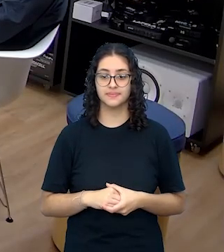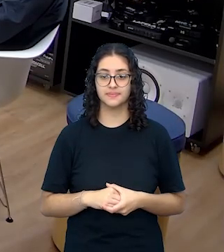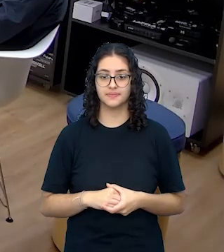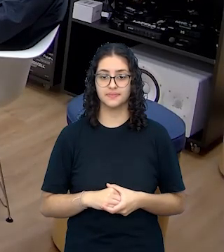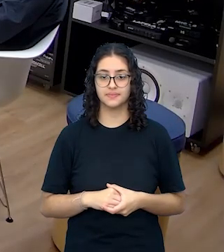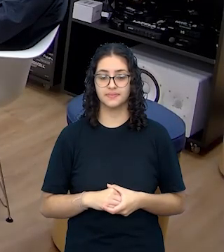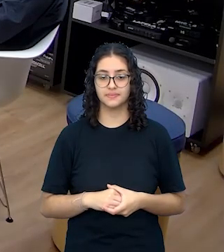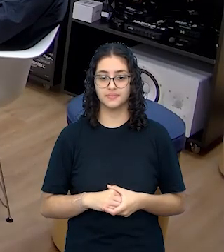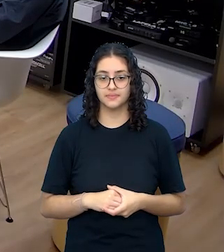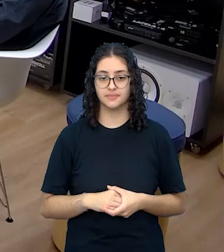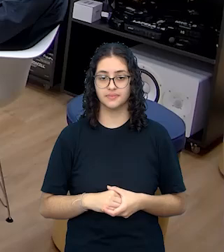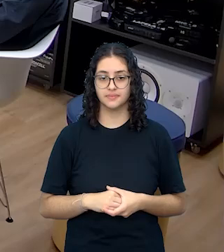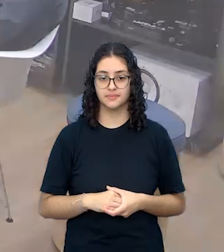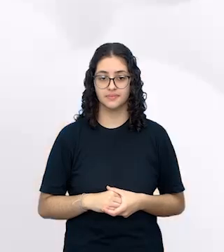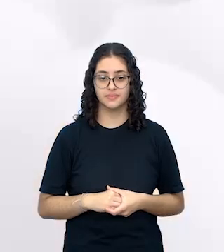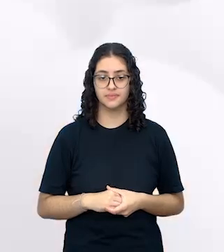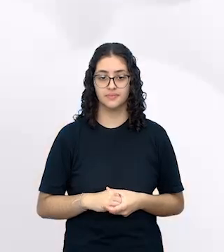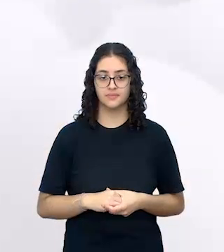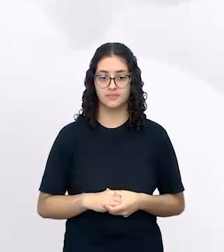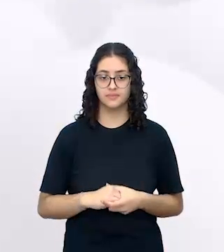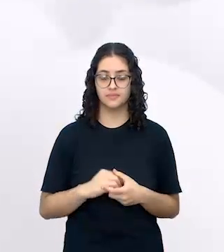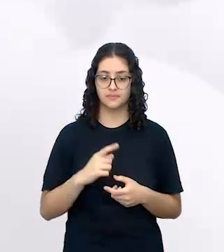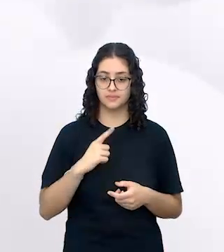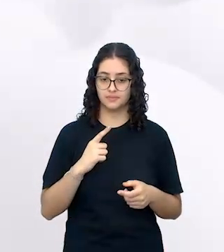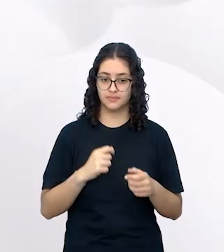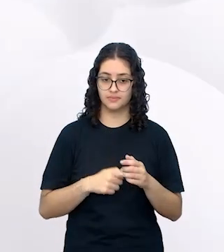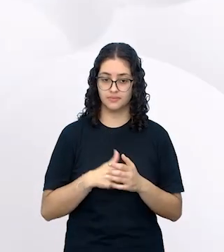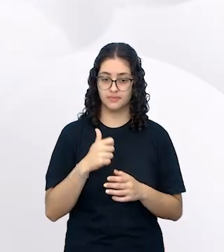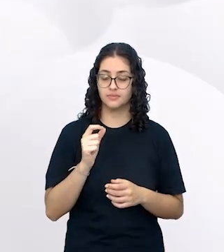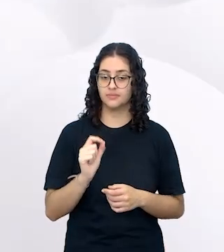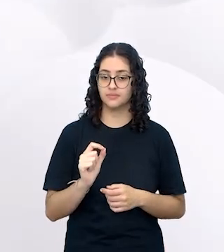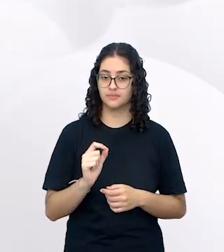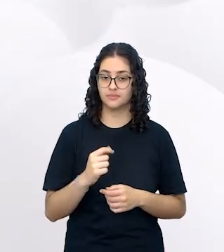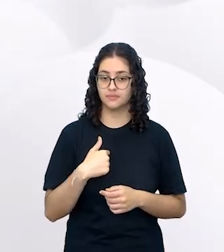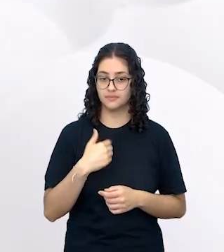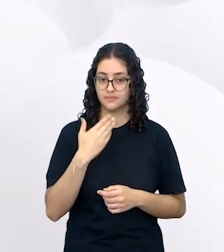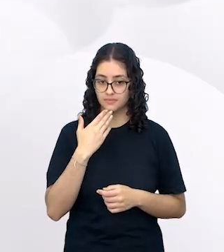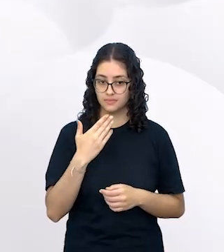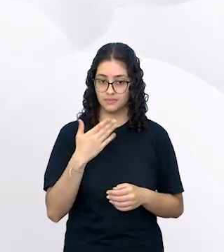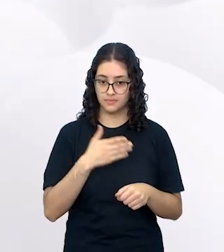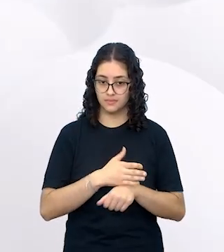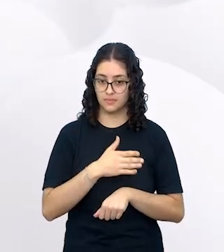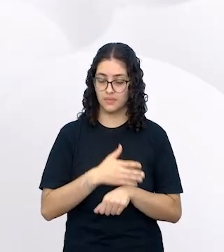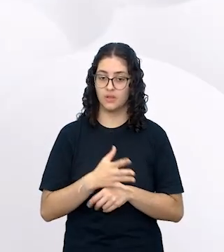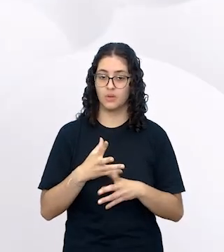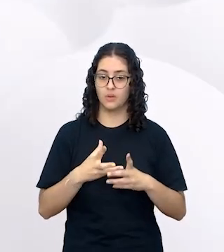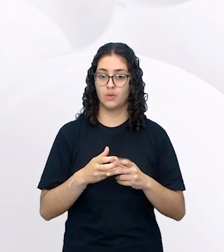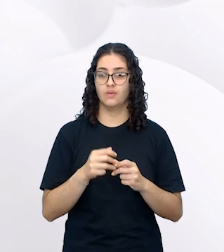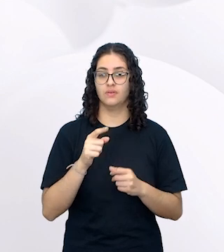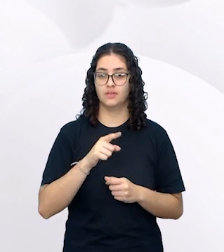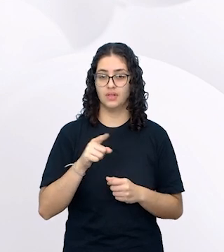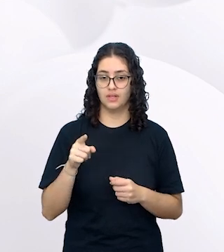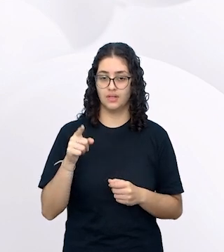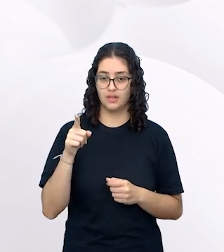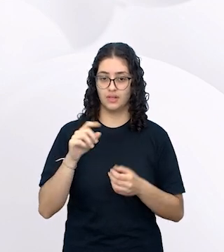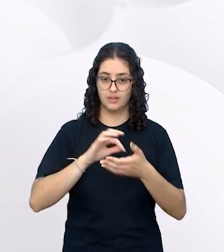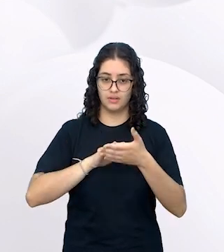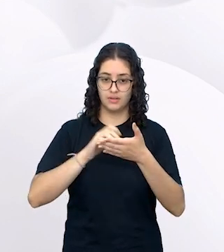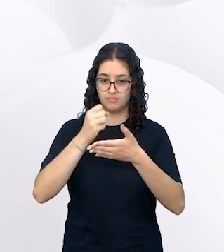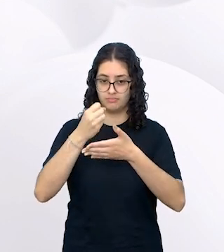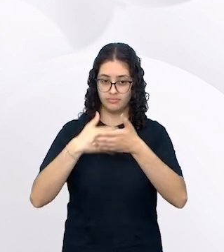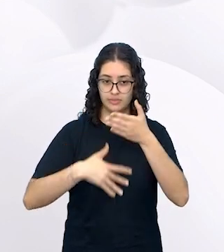e a primeira delas, nós gostaríamos da participação de todos vocês no chat.